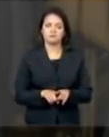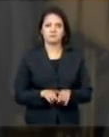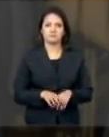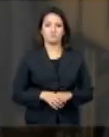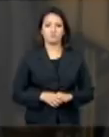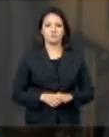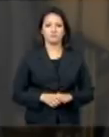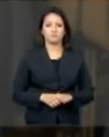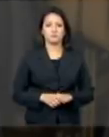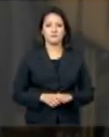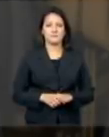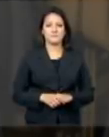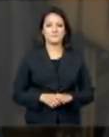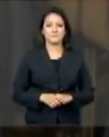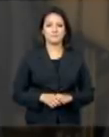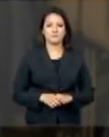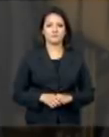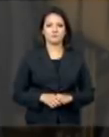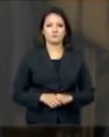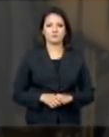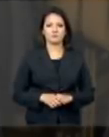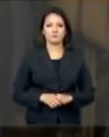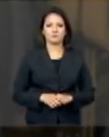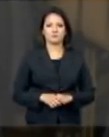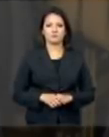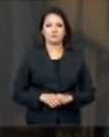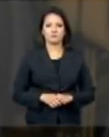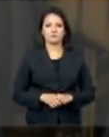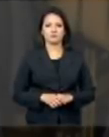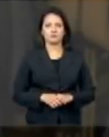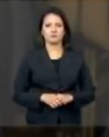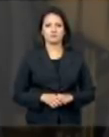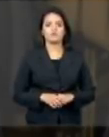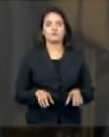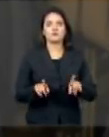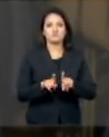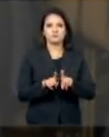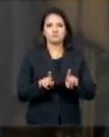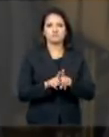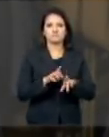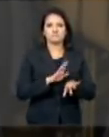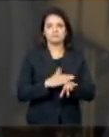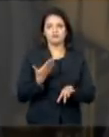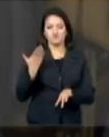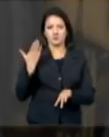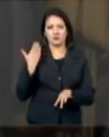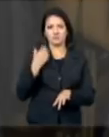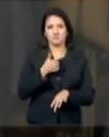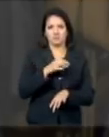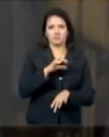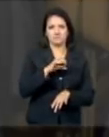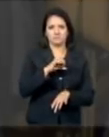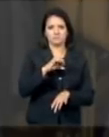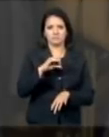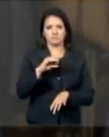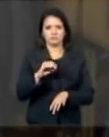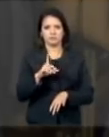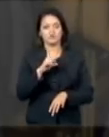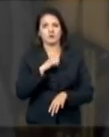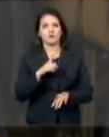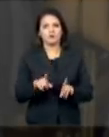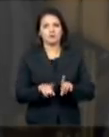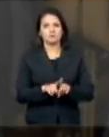ora em voga é também naquele período na década 90 tiveram recepção em acórdão também